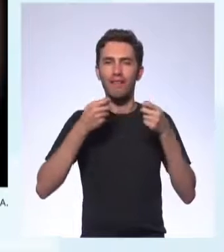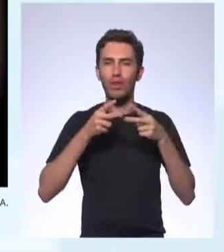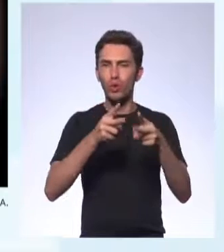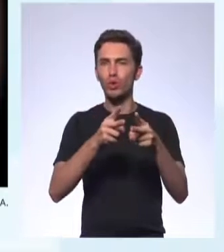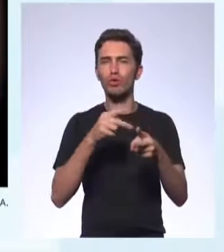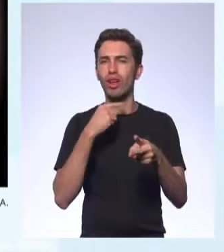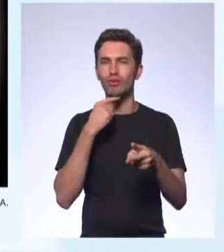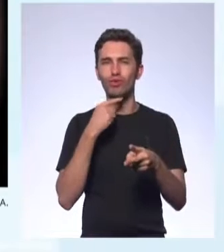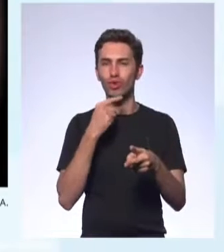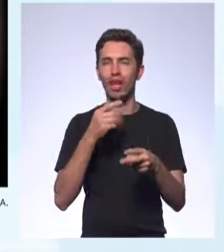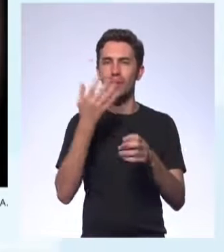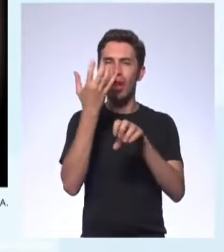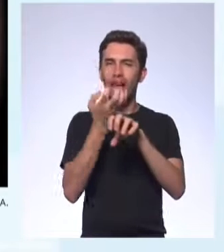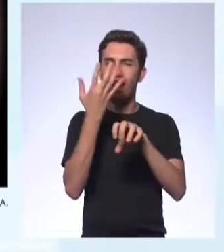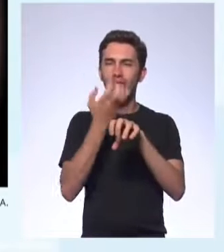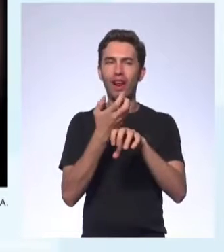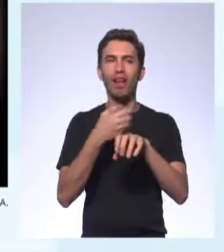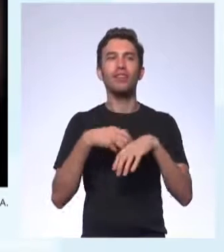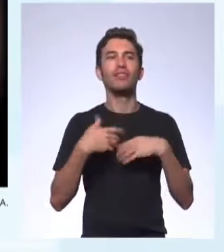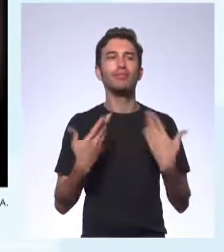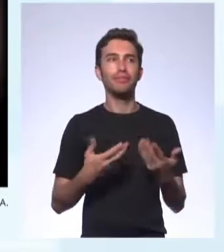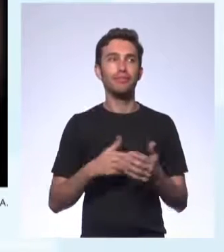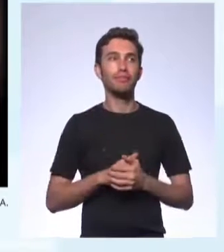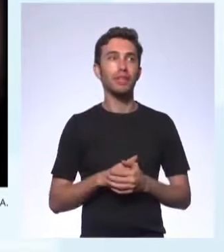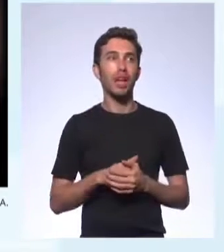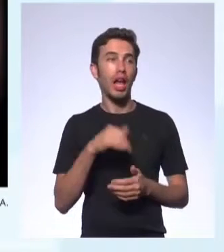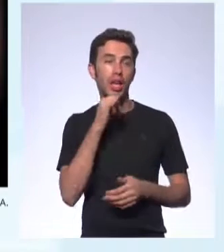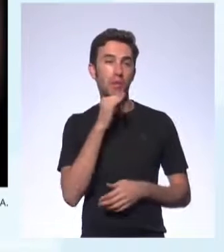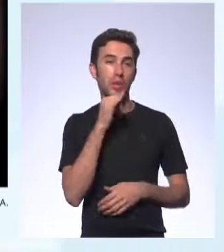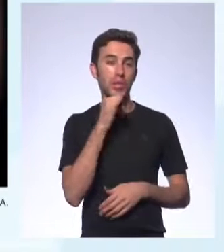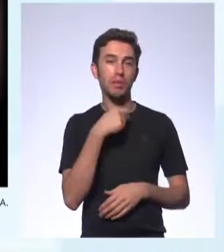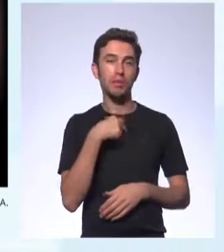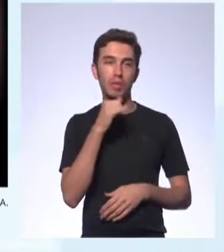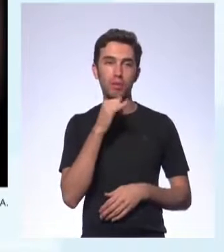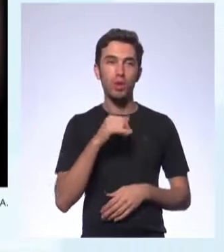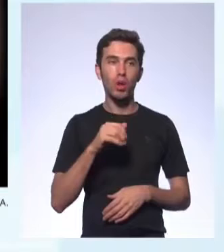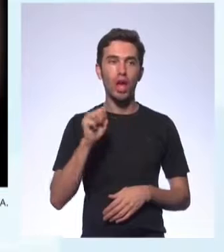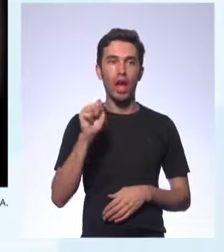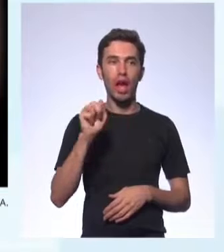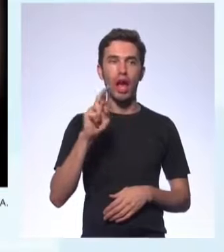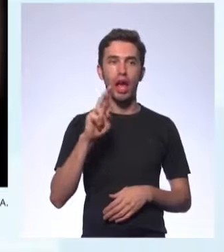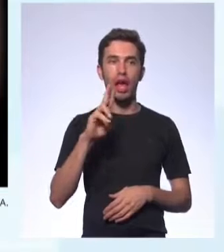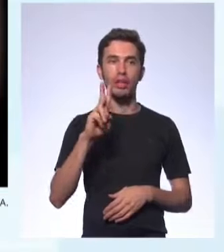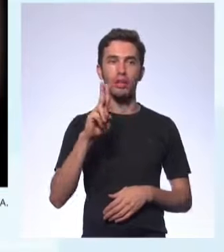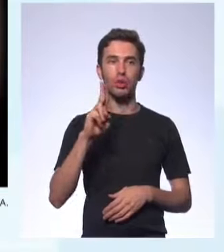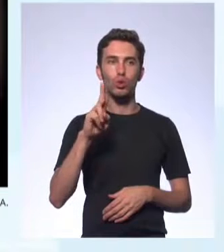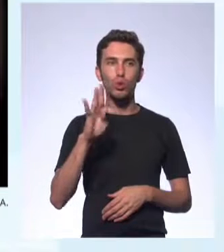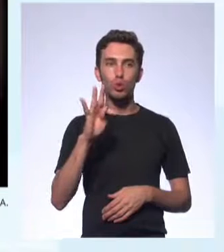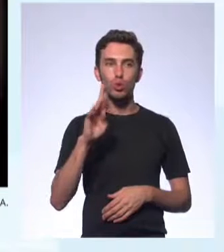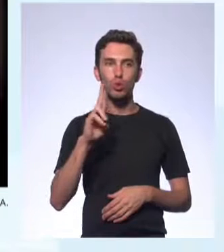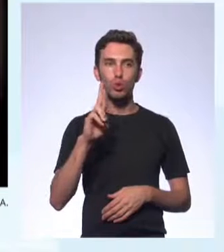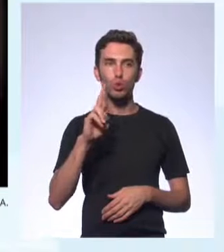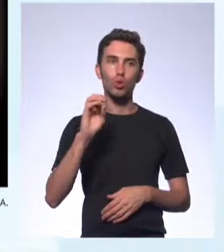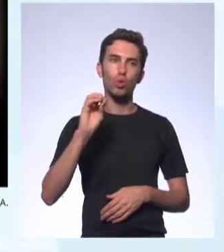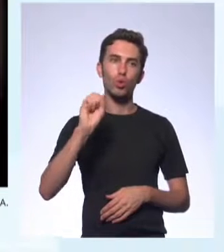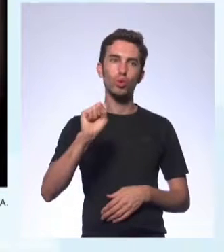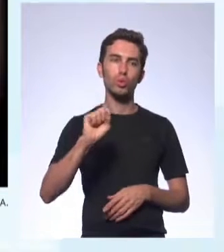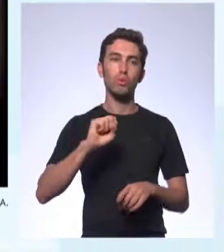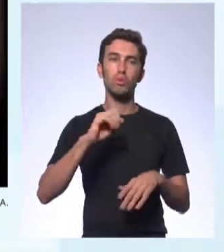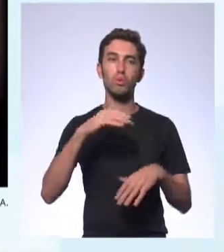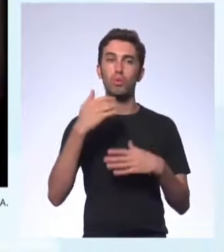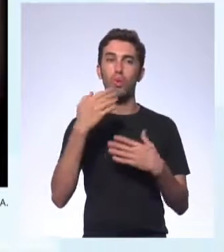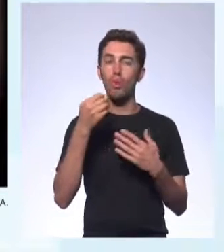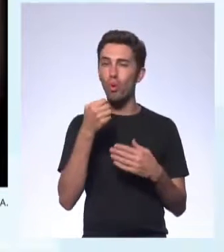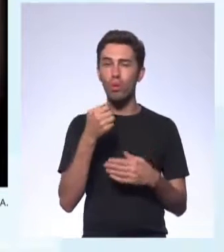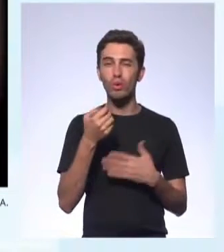manter gravitacionalmente. A gente tem um exemplo de Arcturus, que é uma gigante vermelha. Arcturus provavelmente vai explodir e